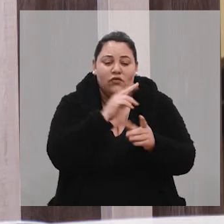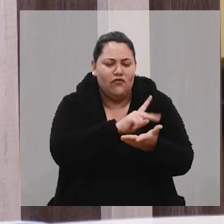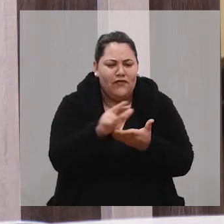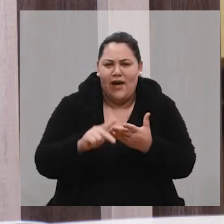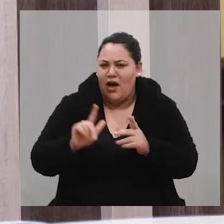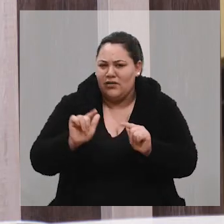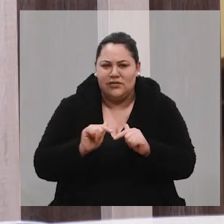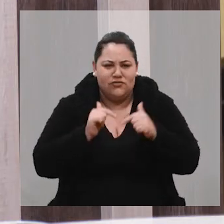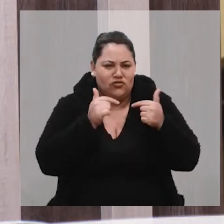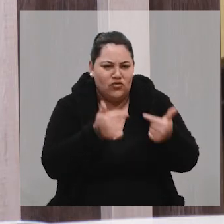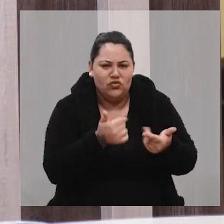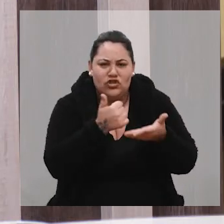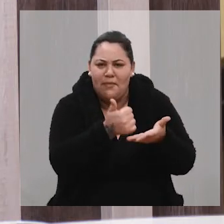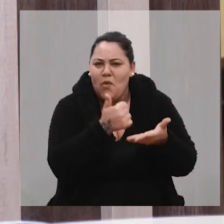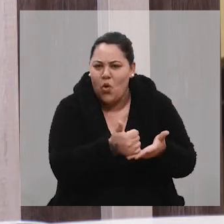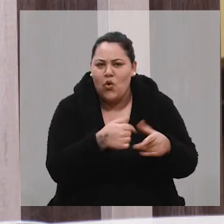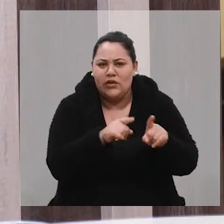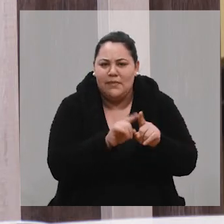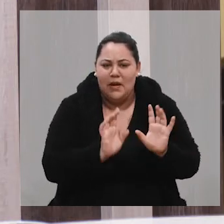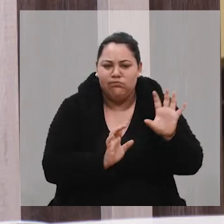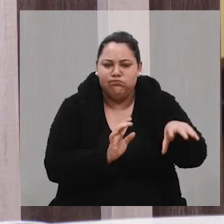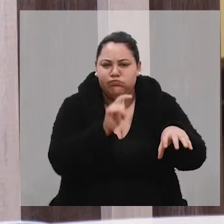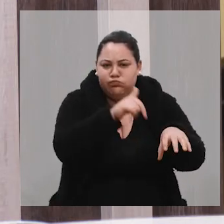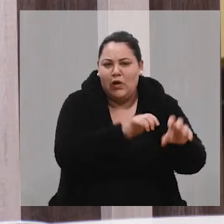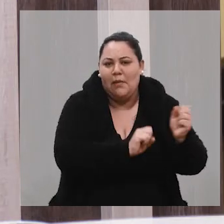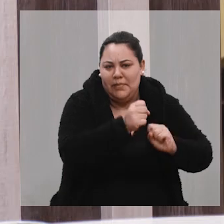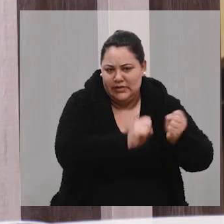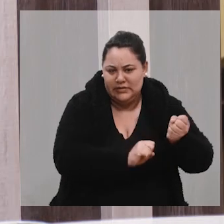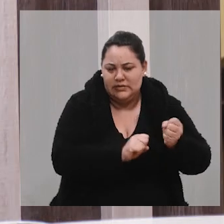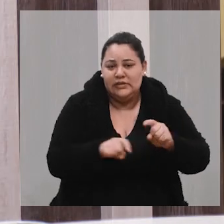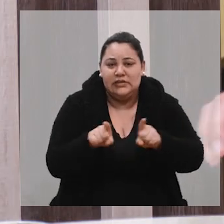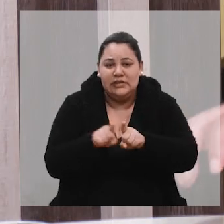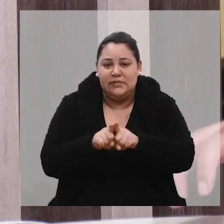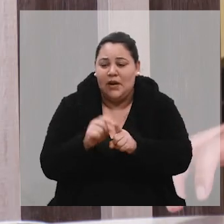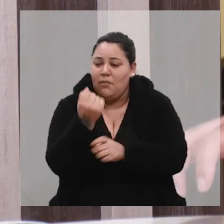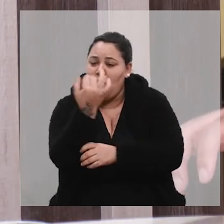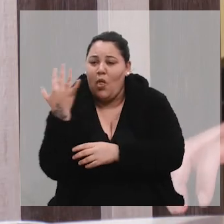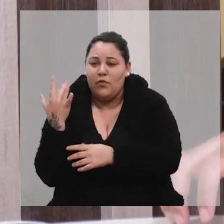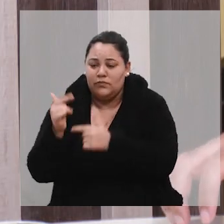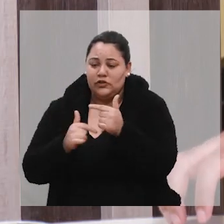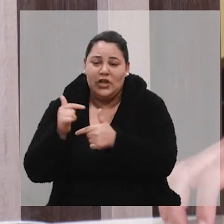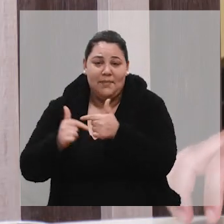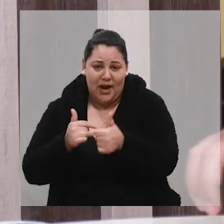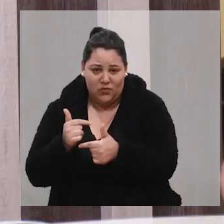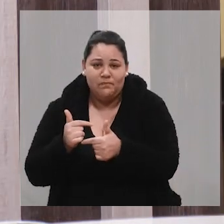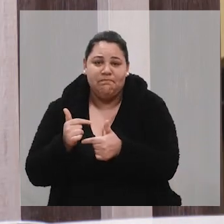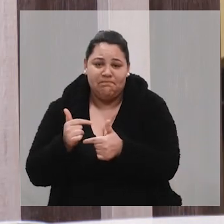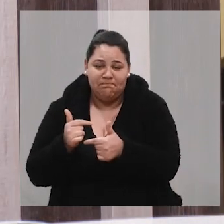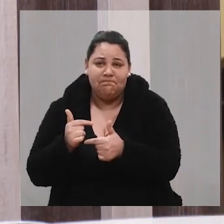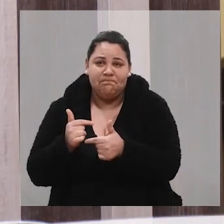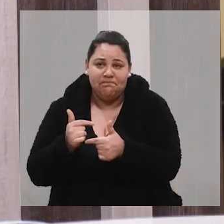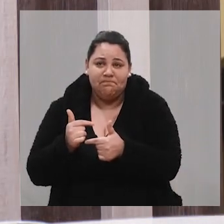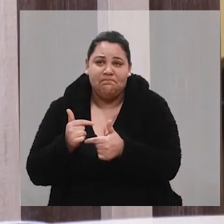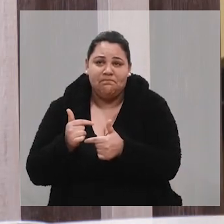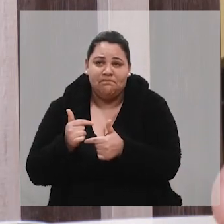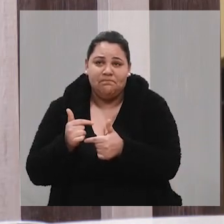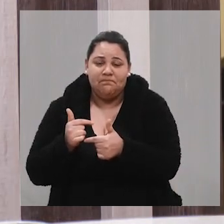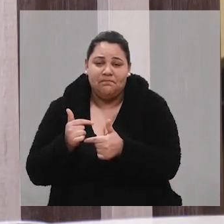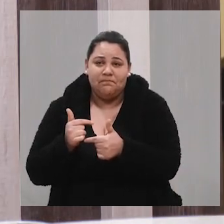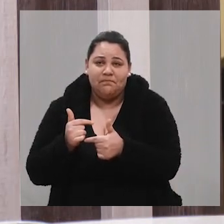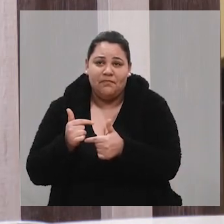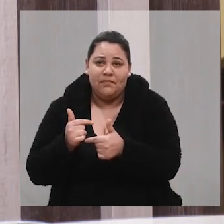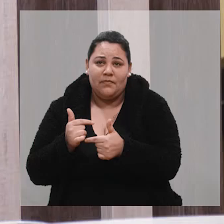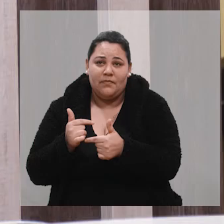série de medidas de apoio ao setor da indústria e também ao ambiente trabalhador com